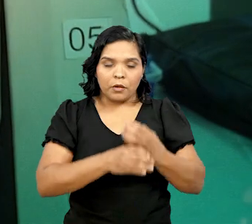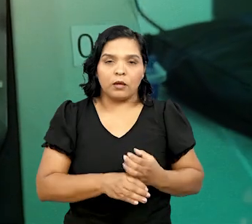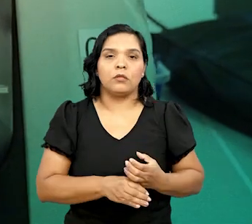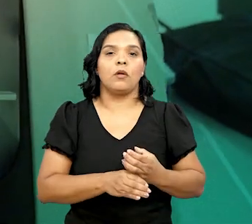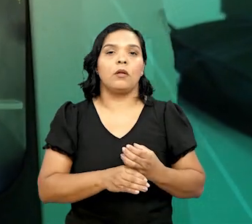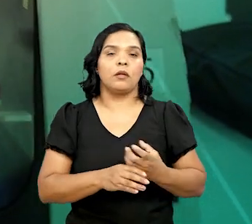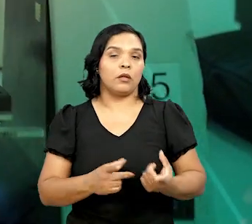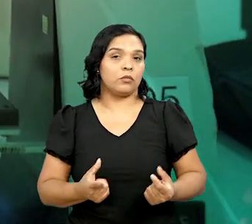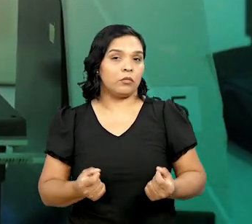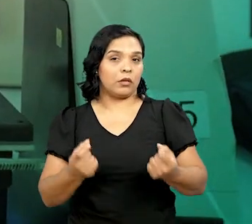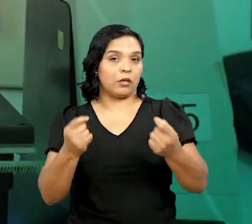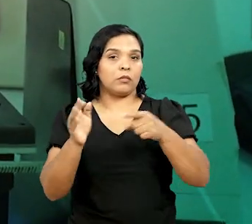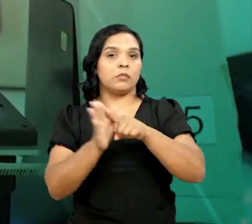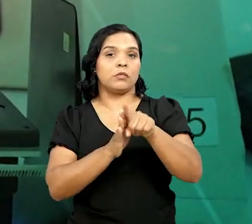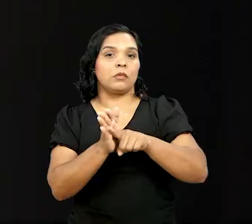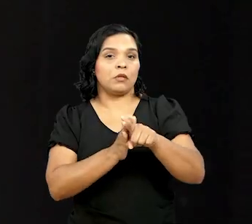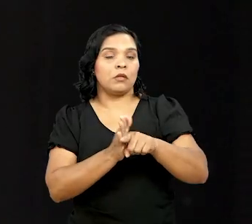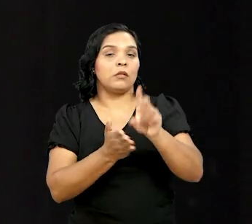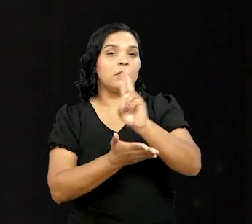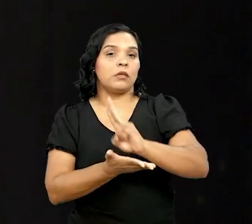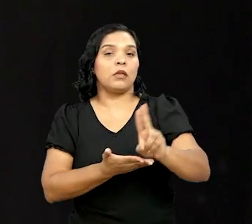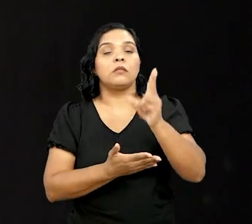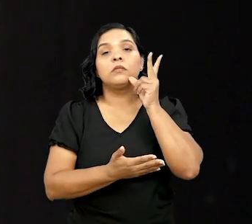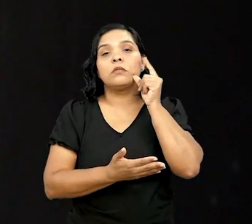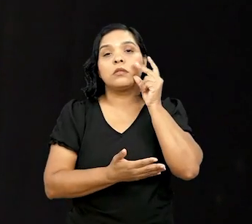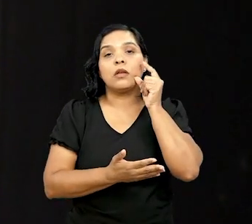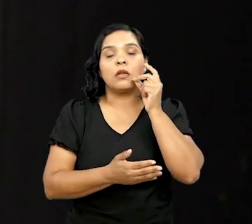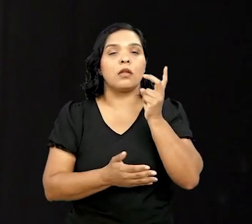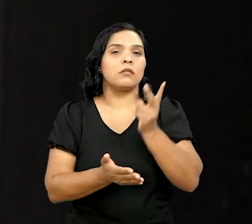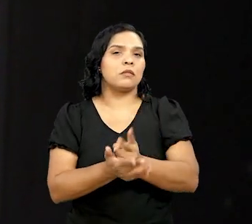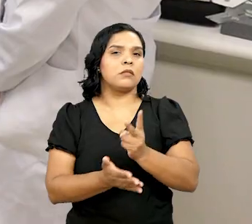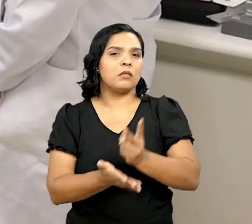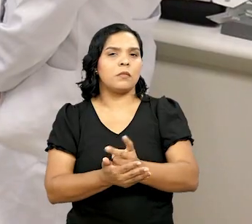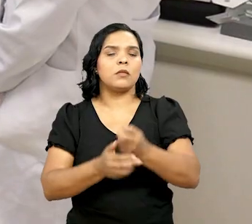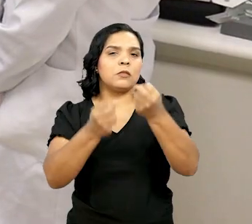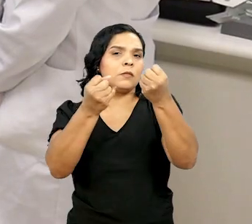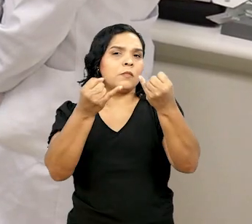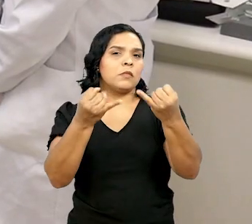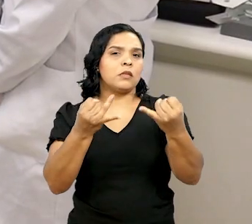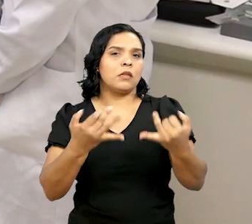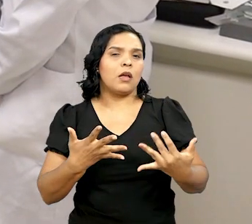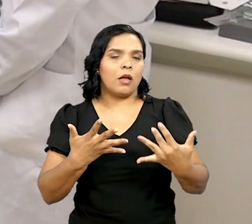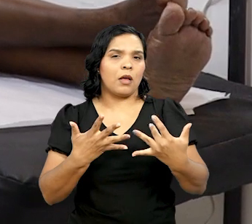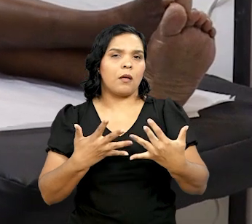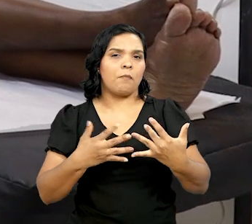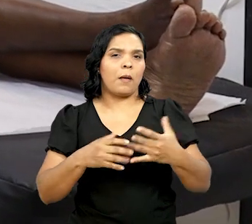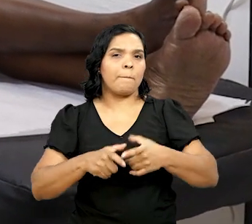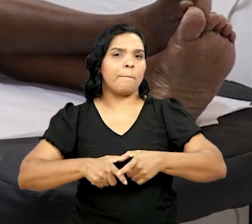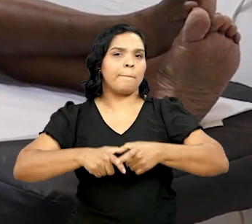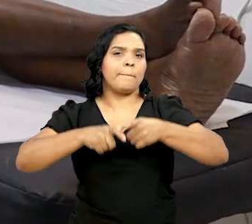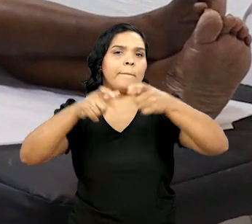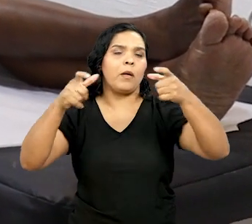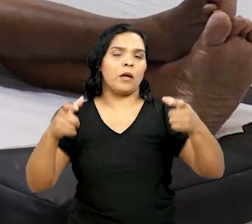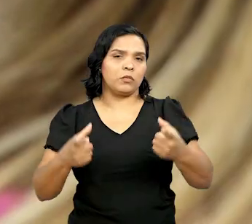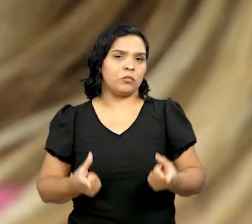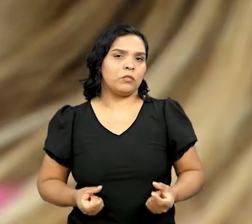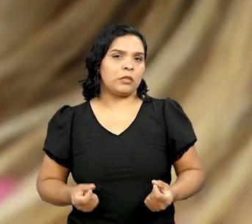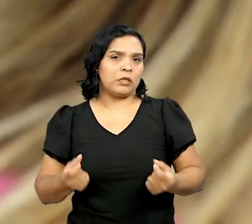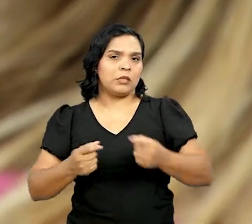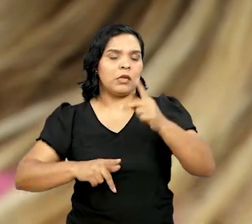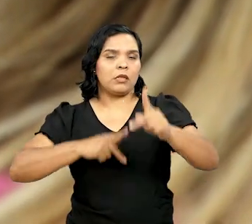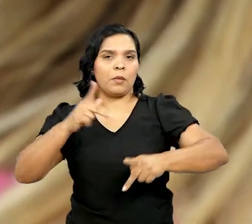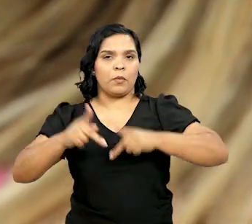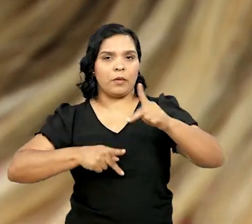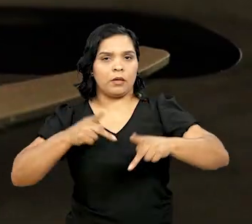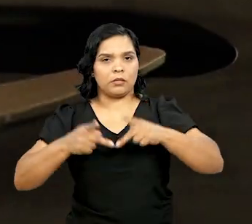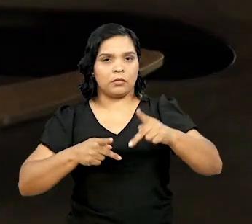No Laboratório de Citogenômica do Câncer, pesquisadores da Universidade Federal do Ceará estão sempre em busca de explicações para o aumento no número de casos da doença